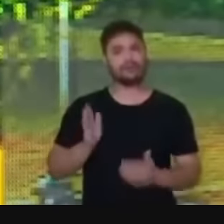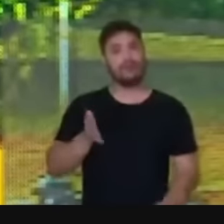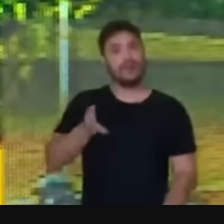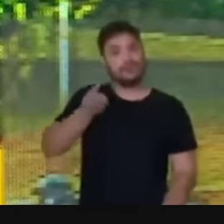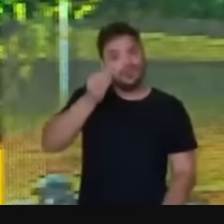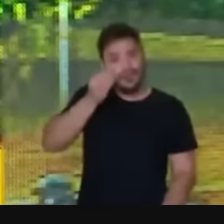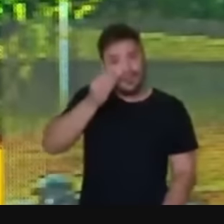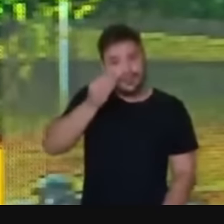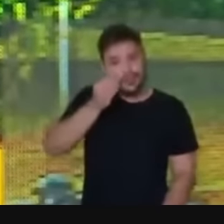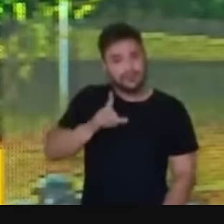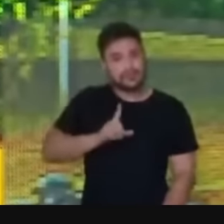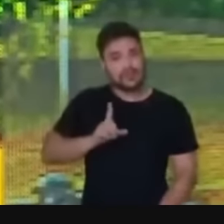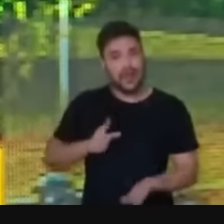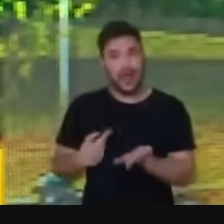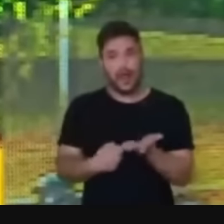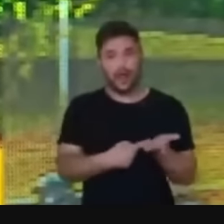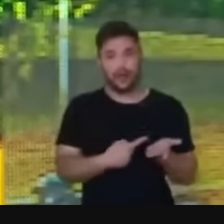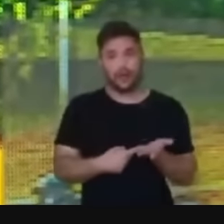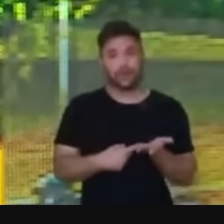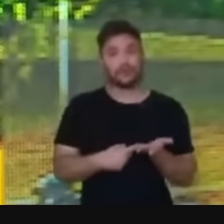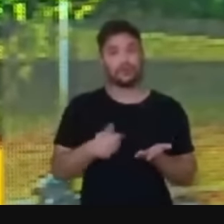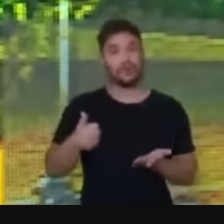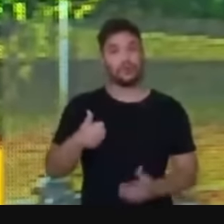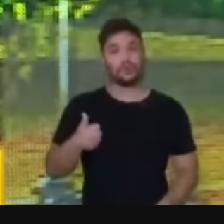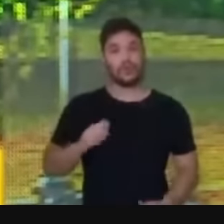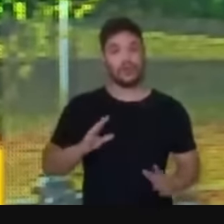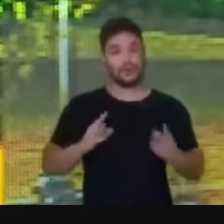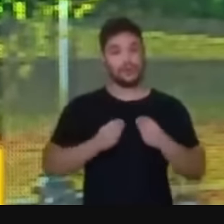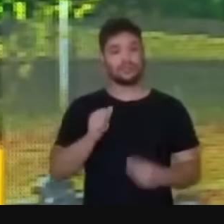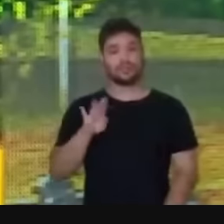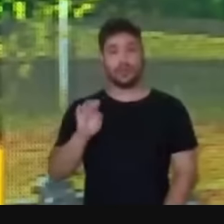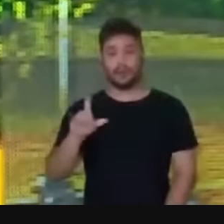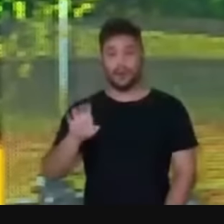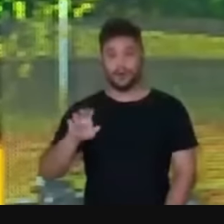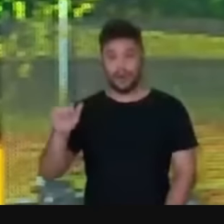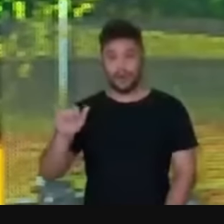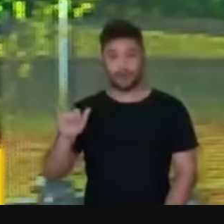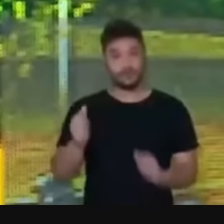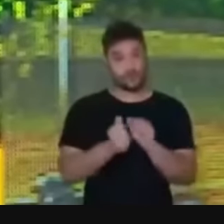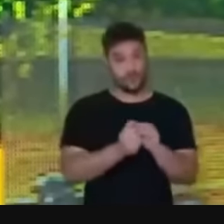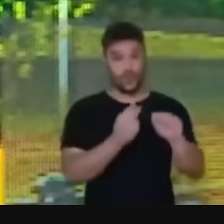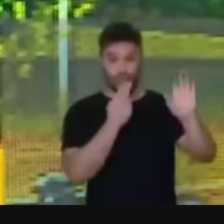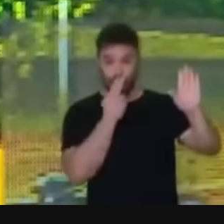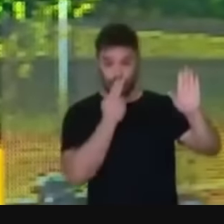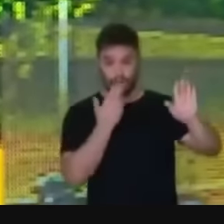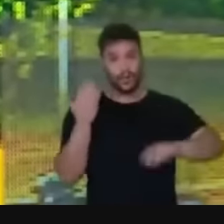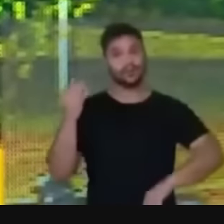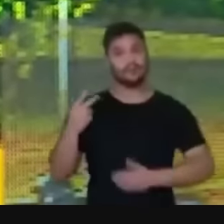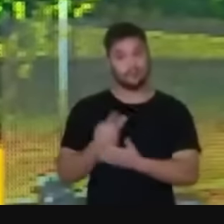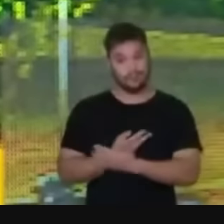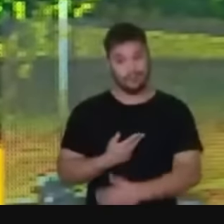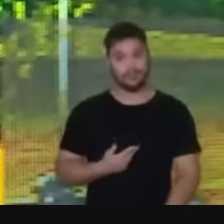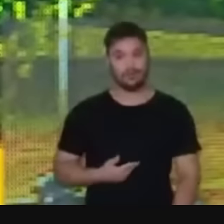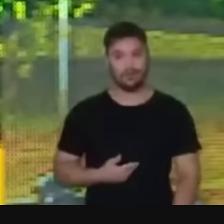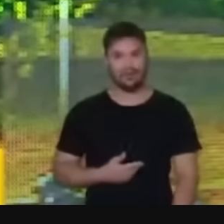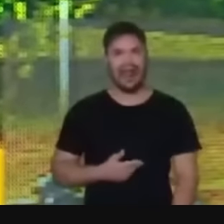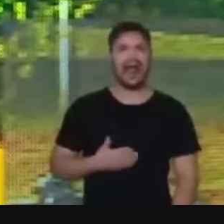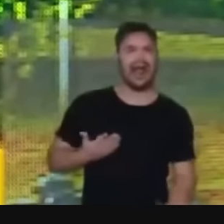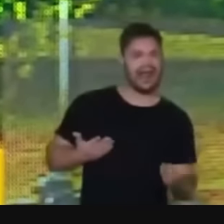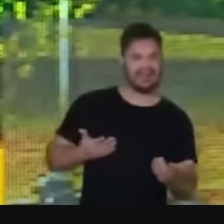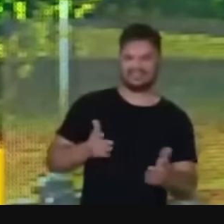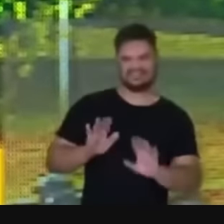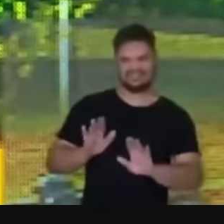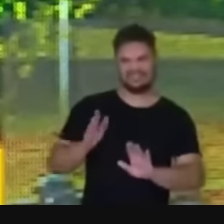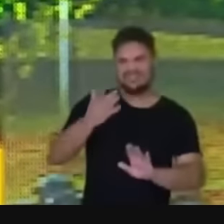de acordo do então primeiro-ministro Chamberlain com Adolf Hitler. Esquecimento também,